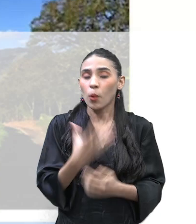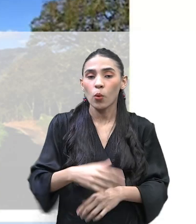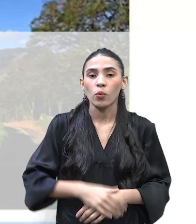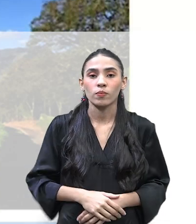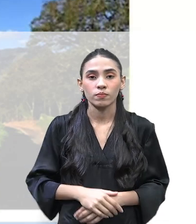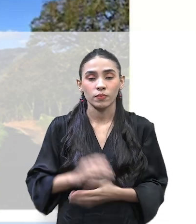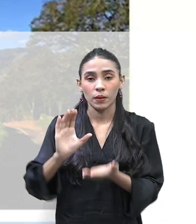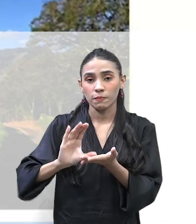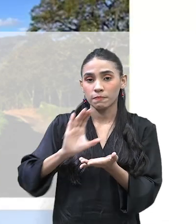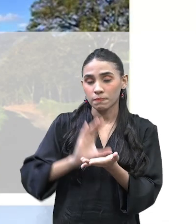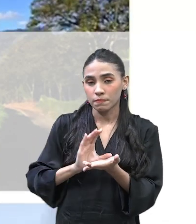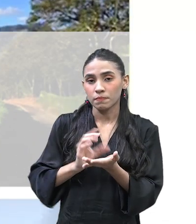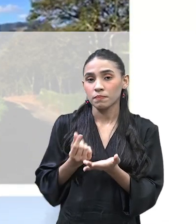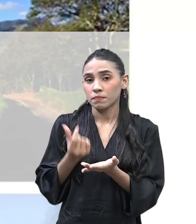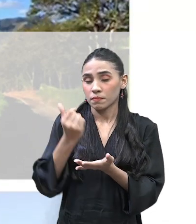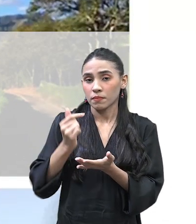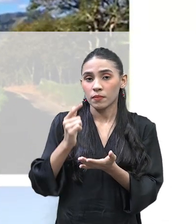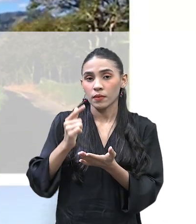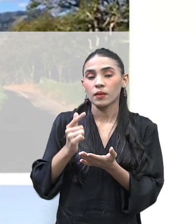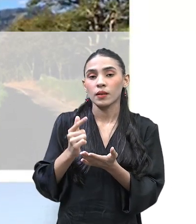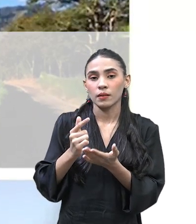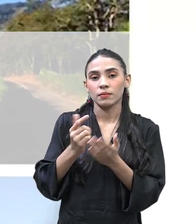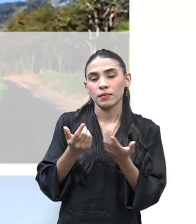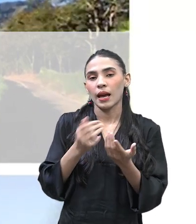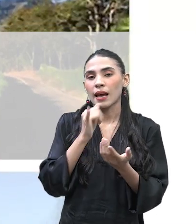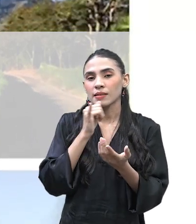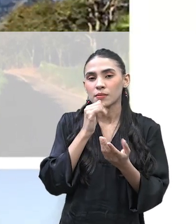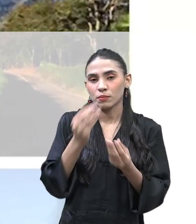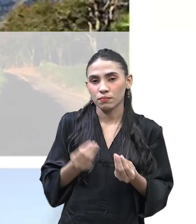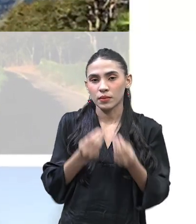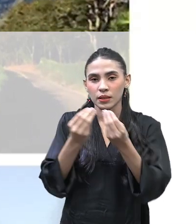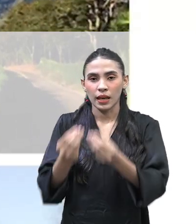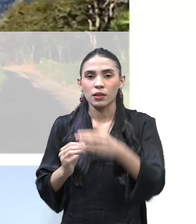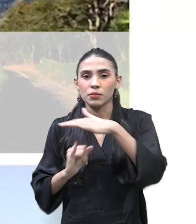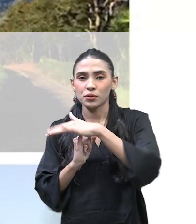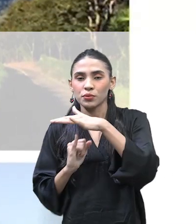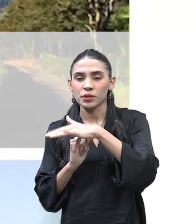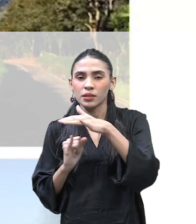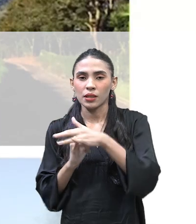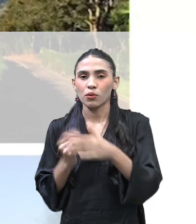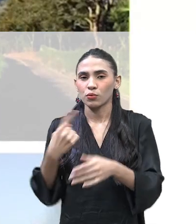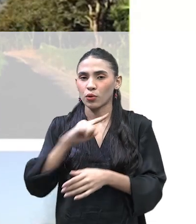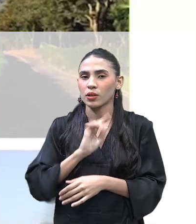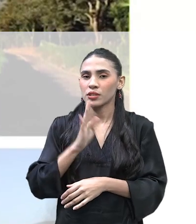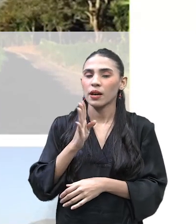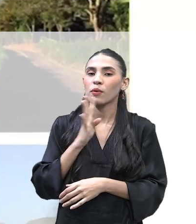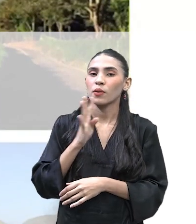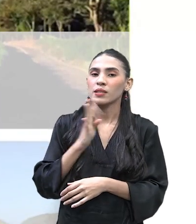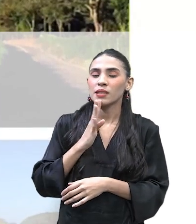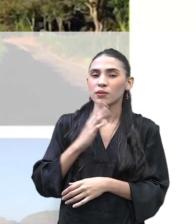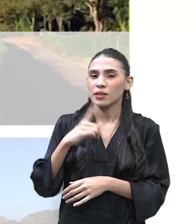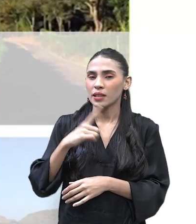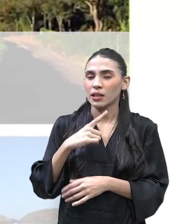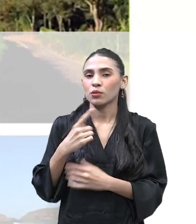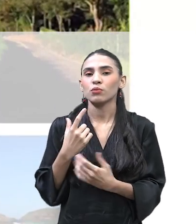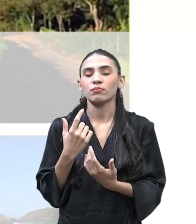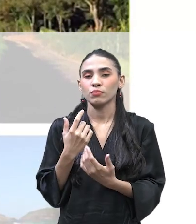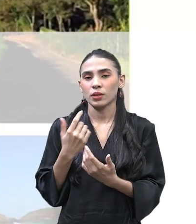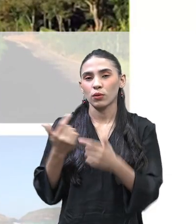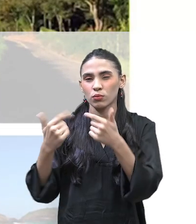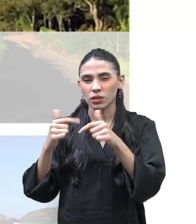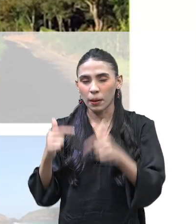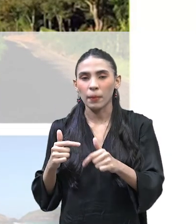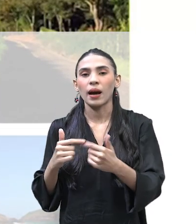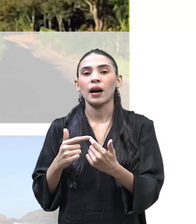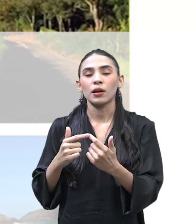né, da empresa é destinada a uma instituição que conhecemos de perto, que realiza um trabalho seríssimo com crianças em